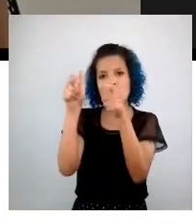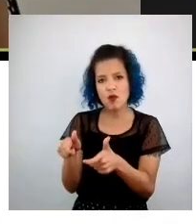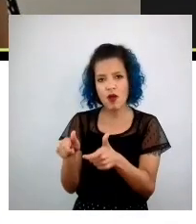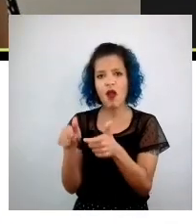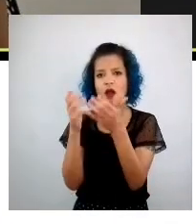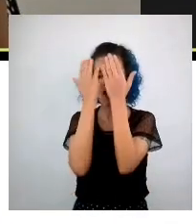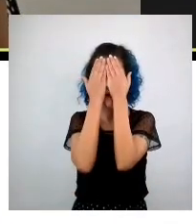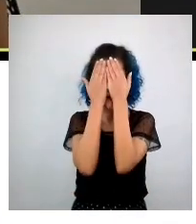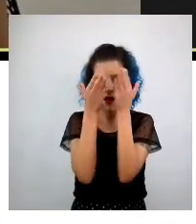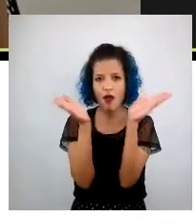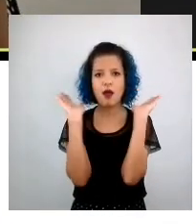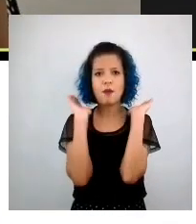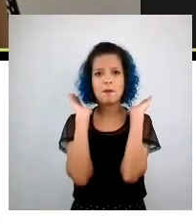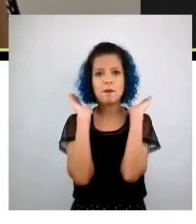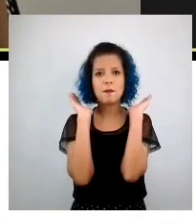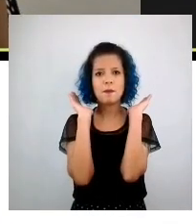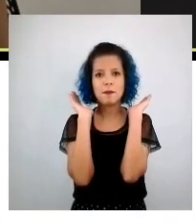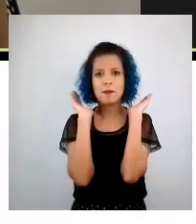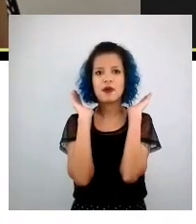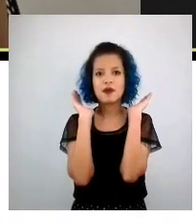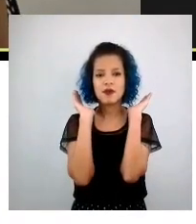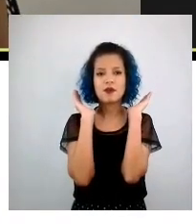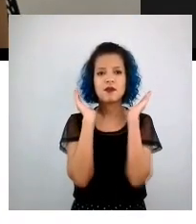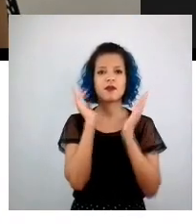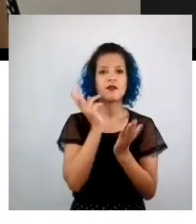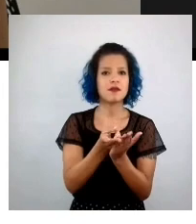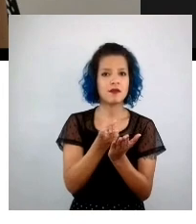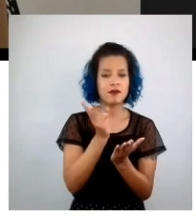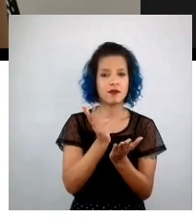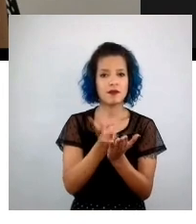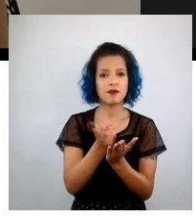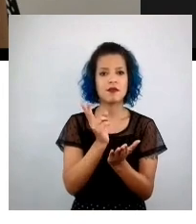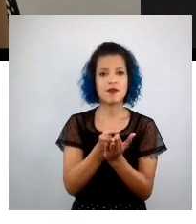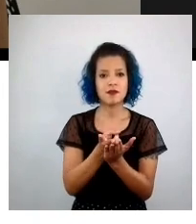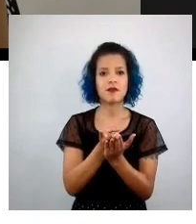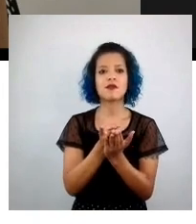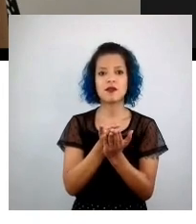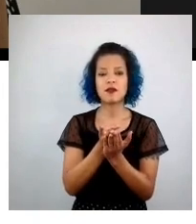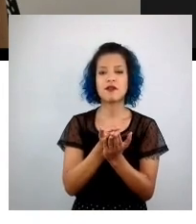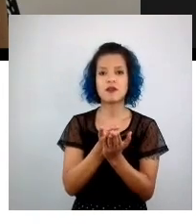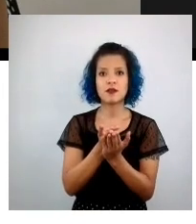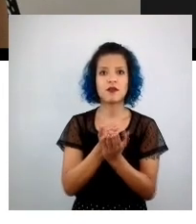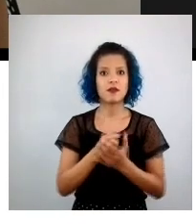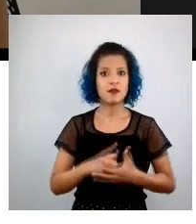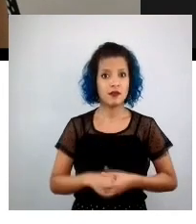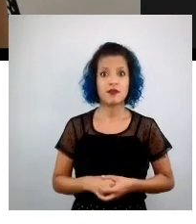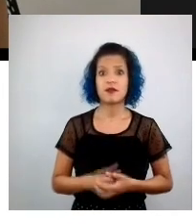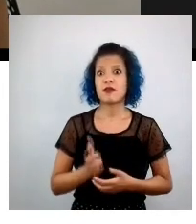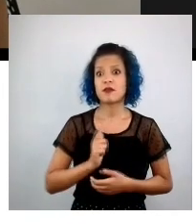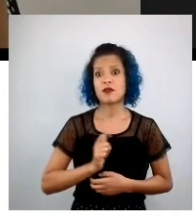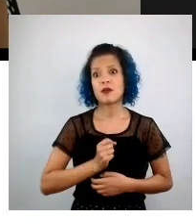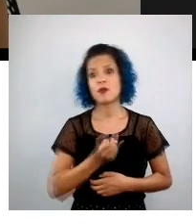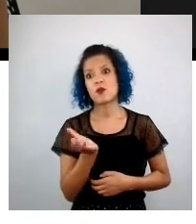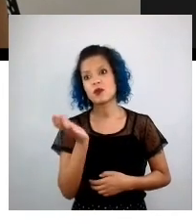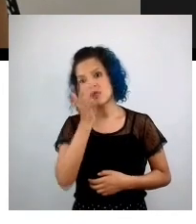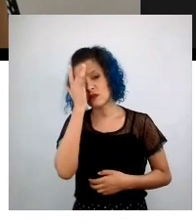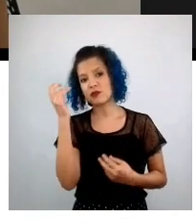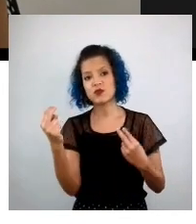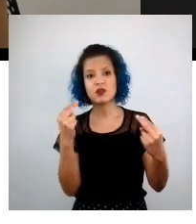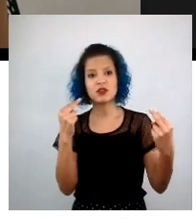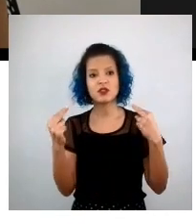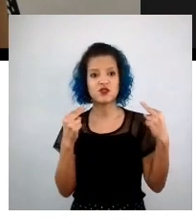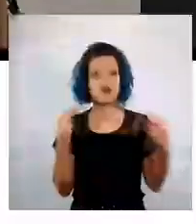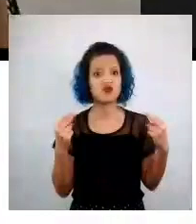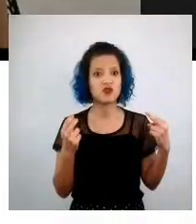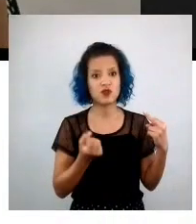da gente manter o pensamento aberto, né? Sei que tem um monte de gente assistindo, eu estou vendo a audiência, eu sempre